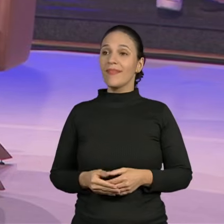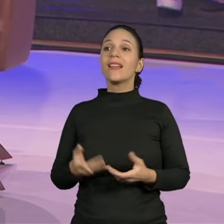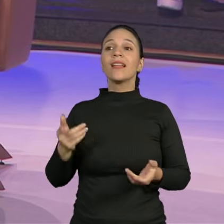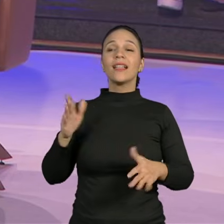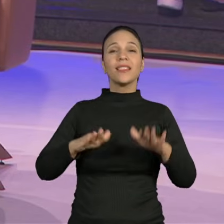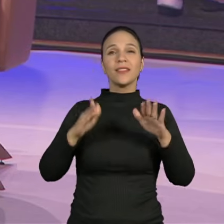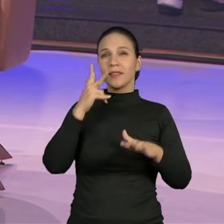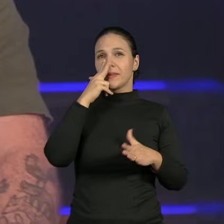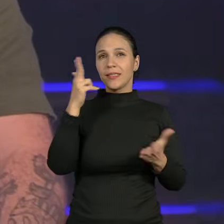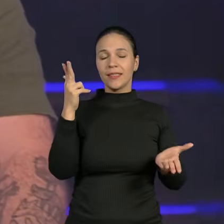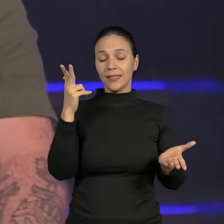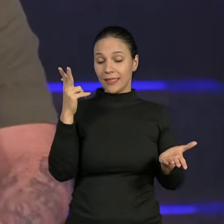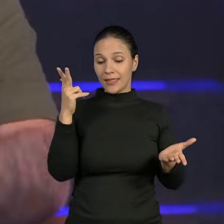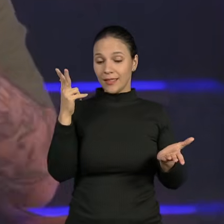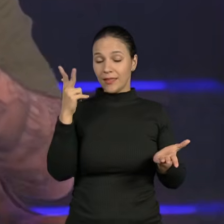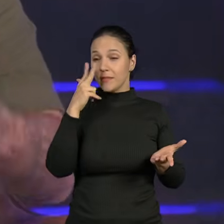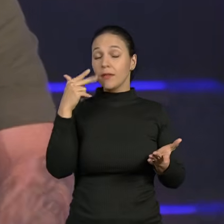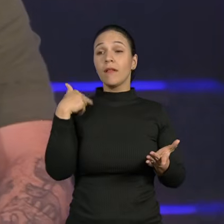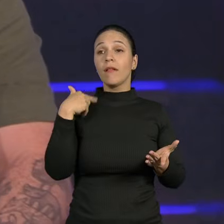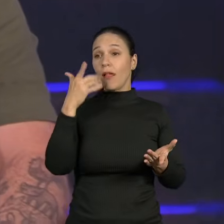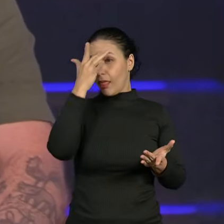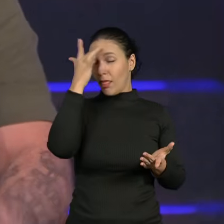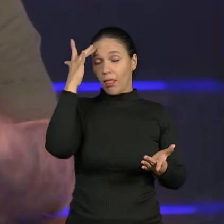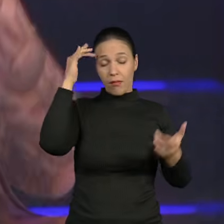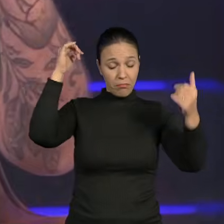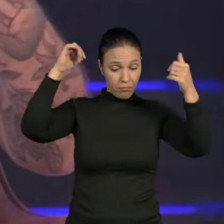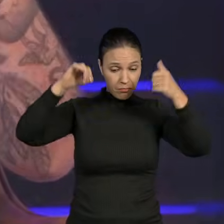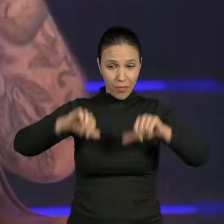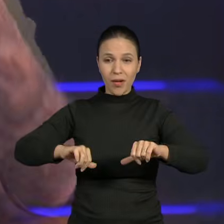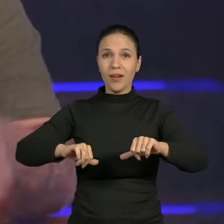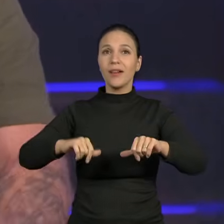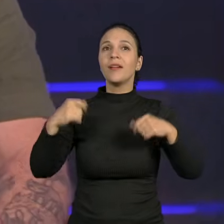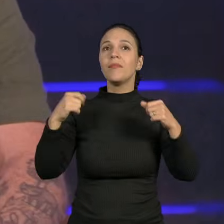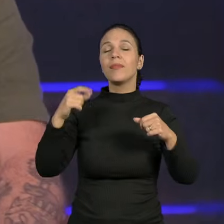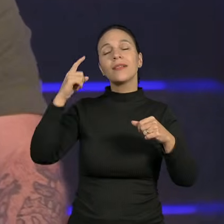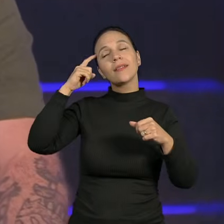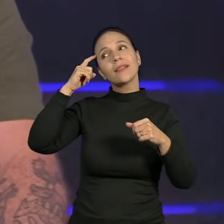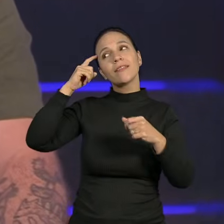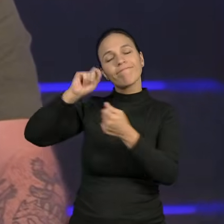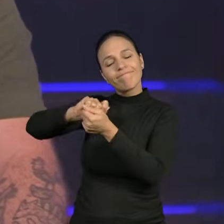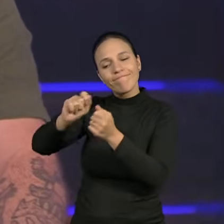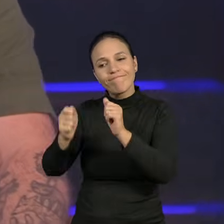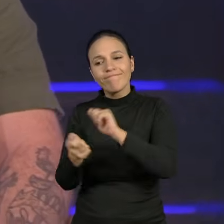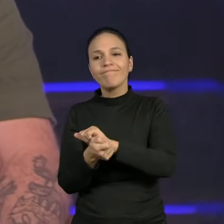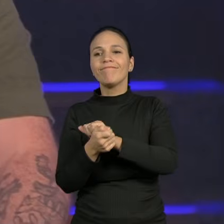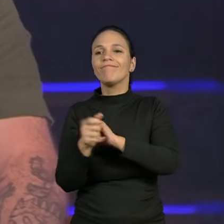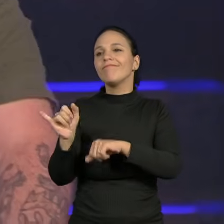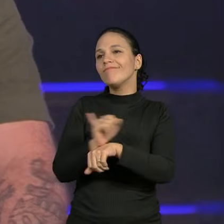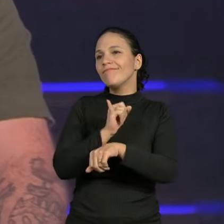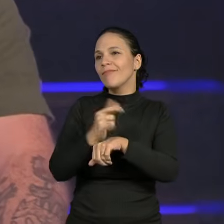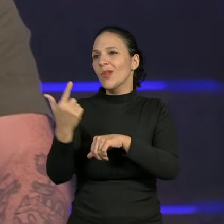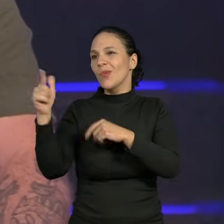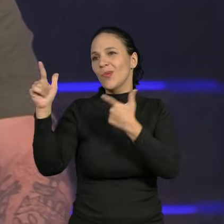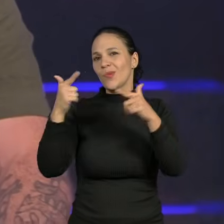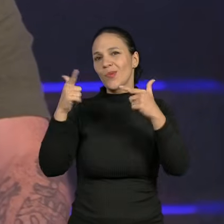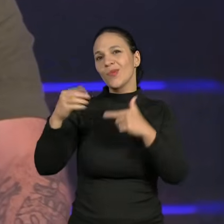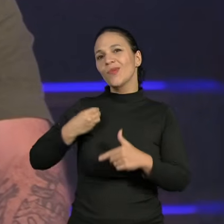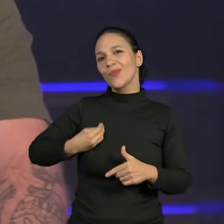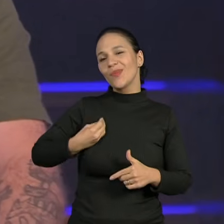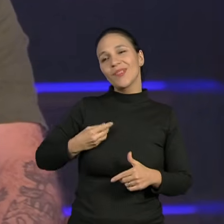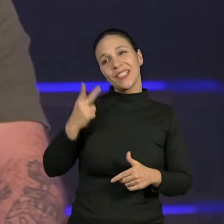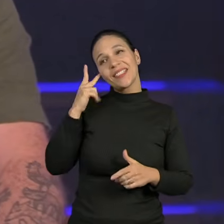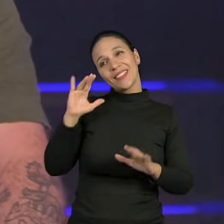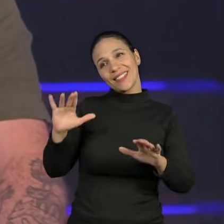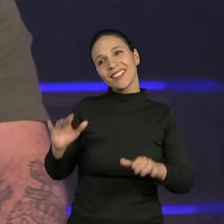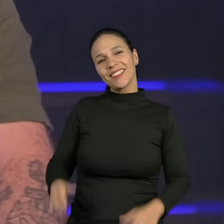fica tá um pouco adoecido, precisando repensar os caminhos, né? Repensar as formas de viver. Acho que é